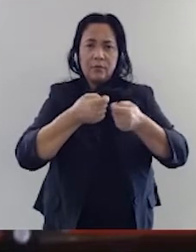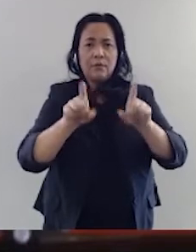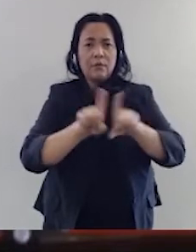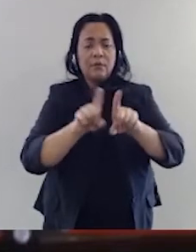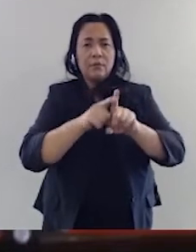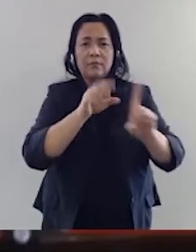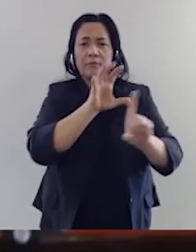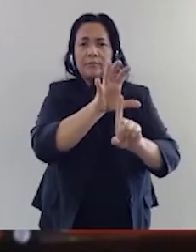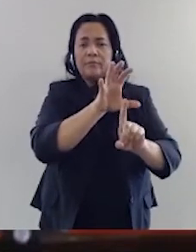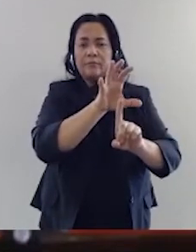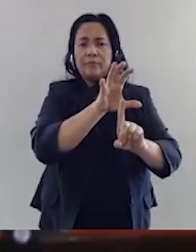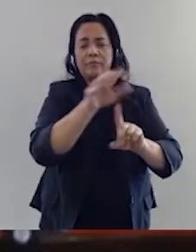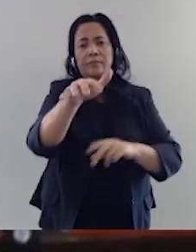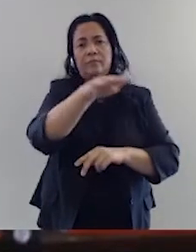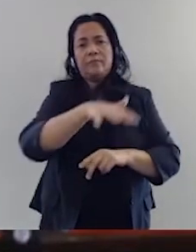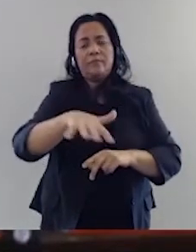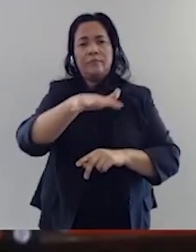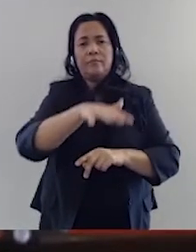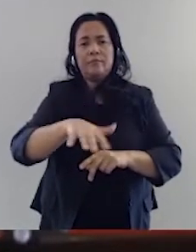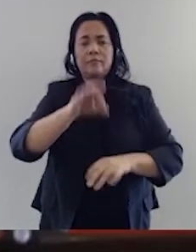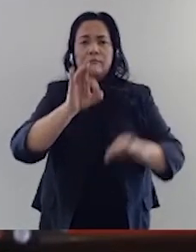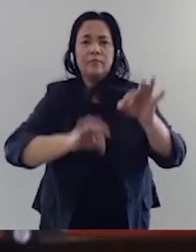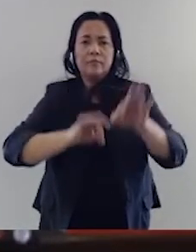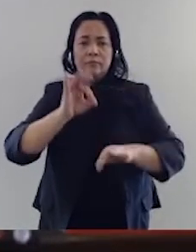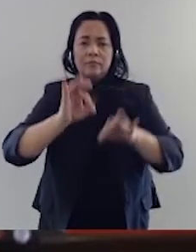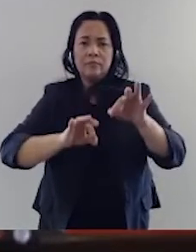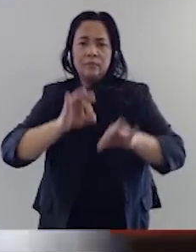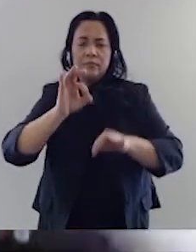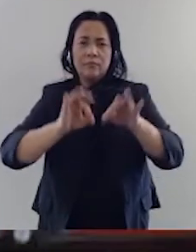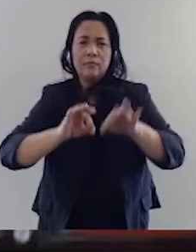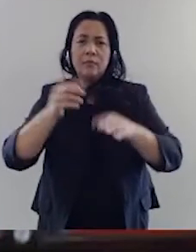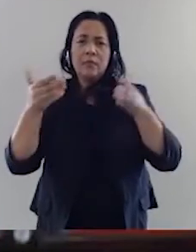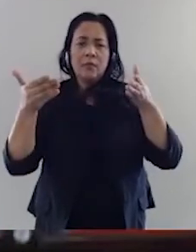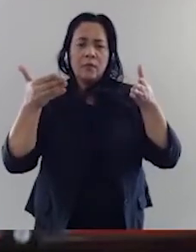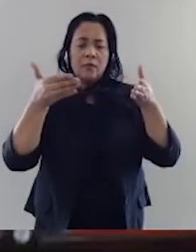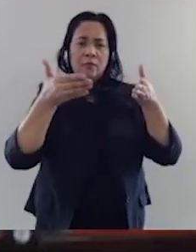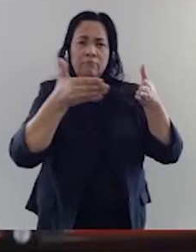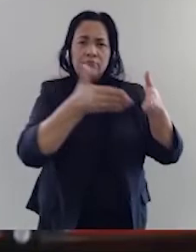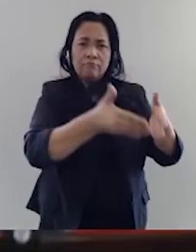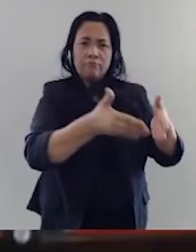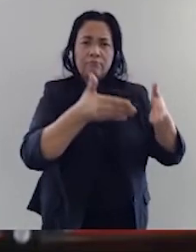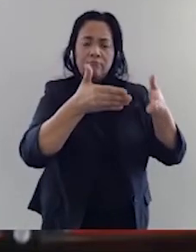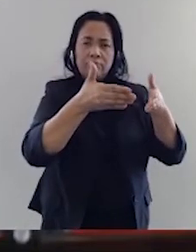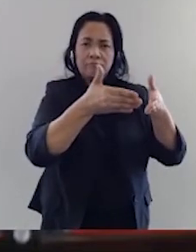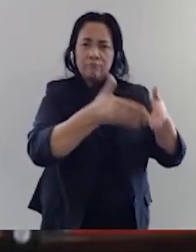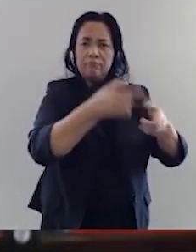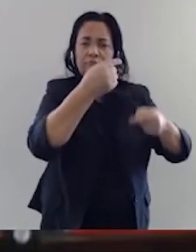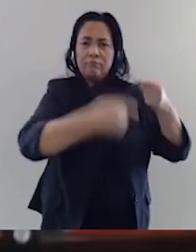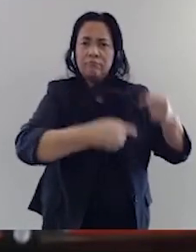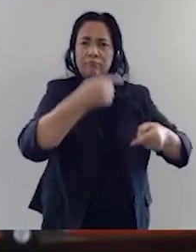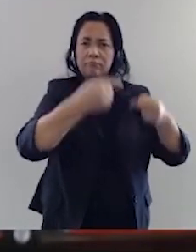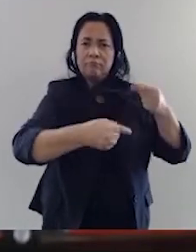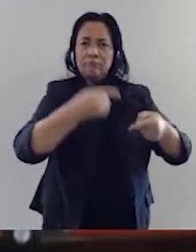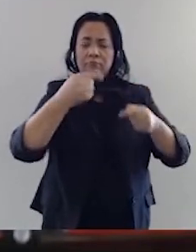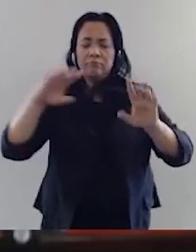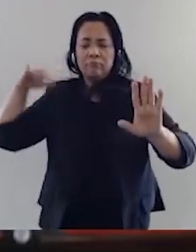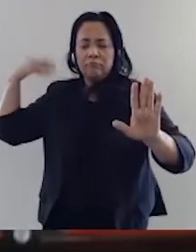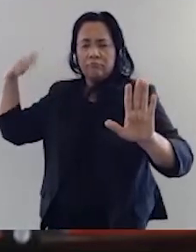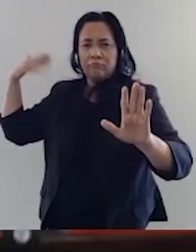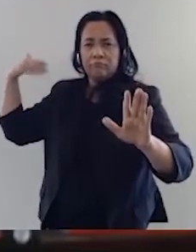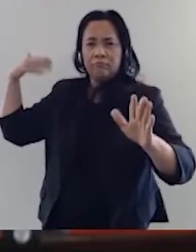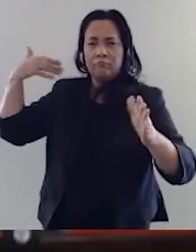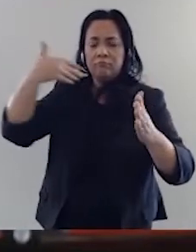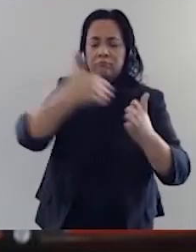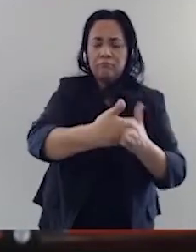tribunais. Institucionalmente, está presente em toda a vida democrática brasileira, assim como os advogados